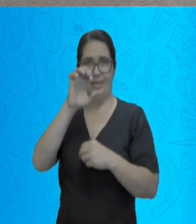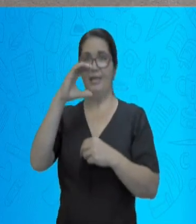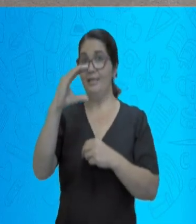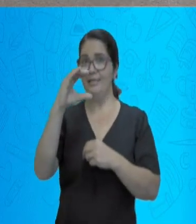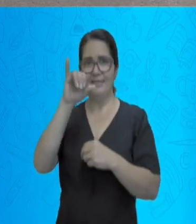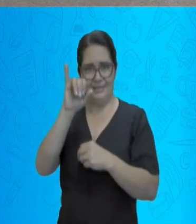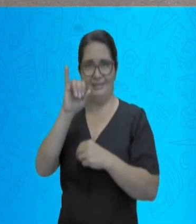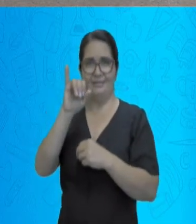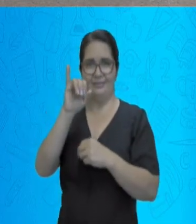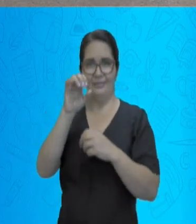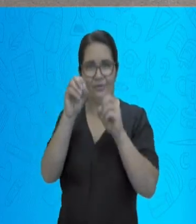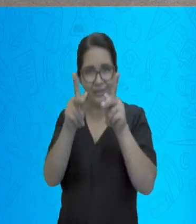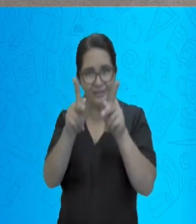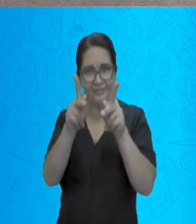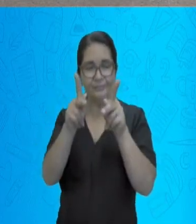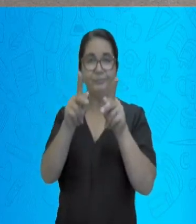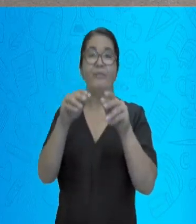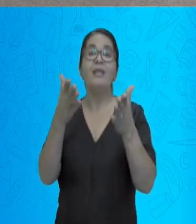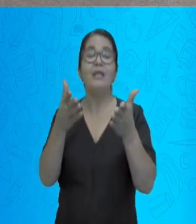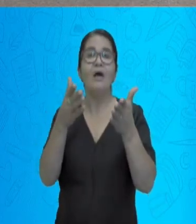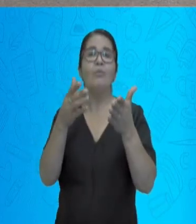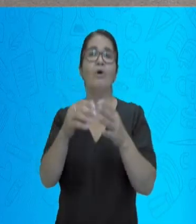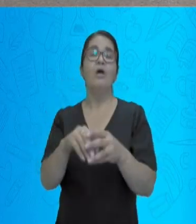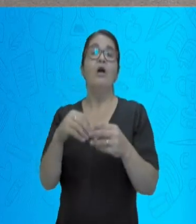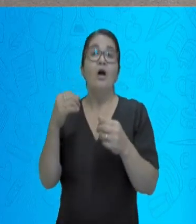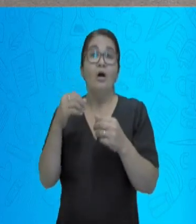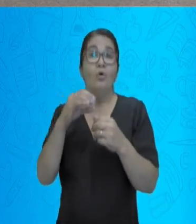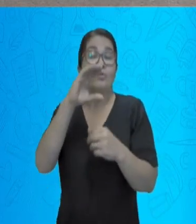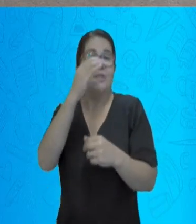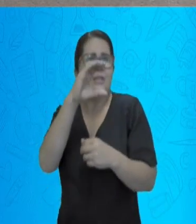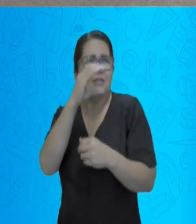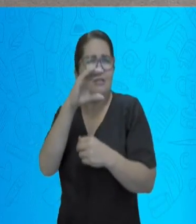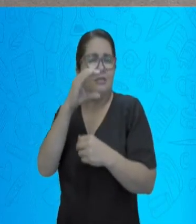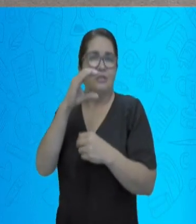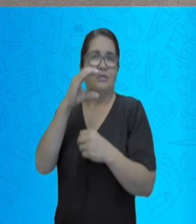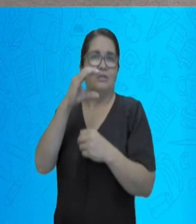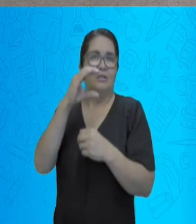muito importante, o C cedilha,